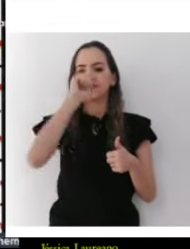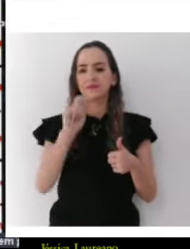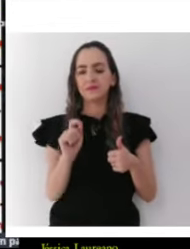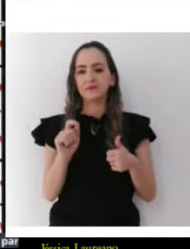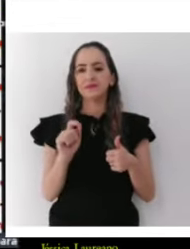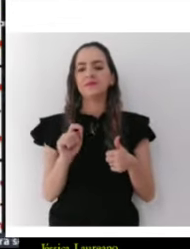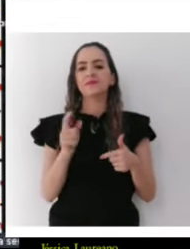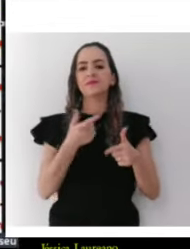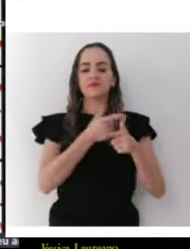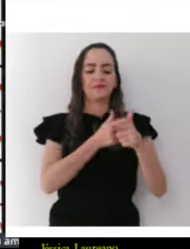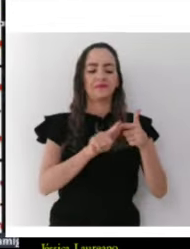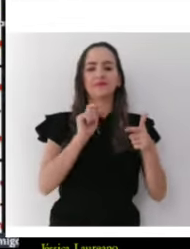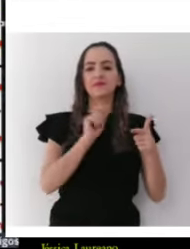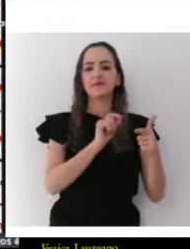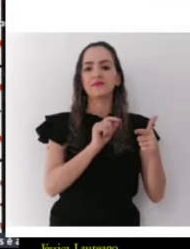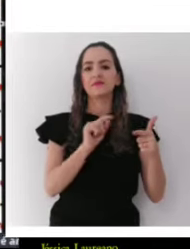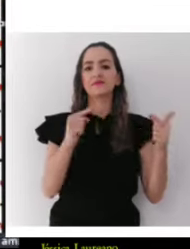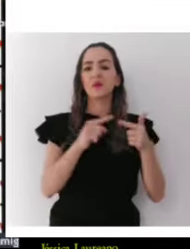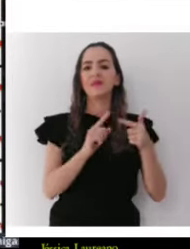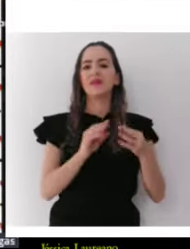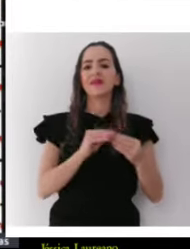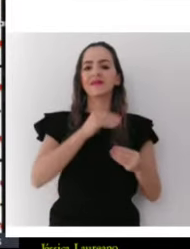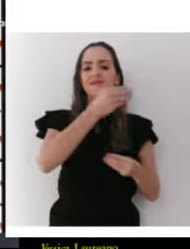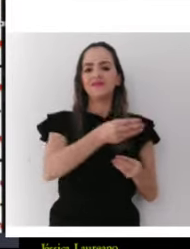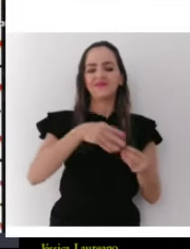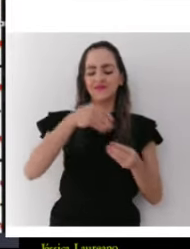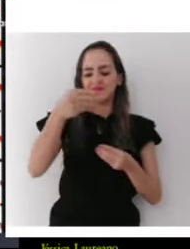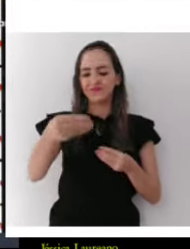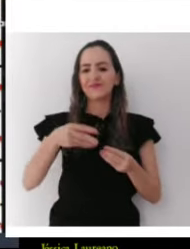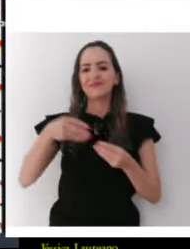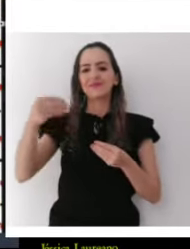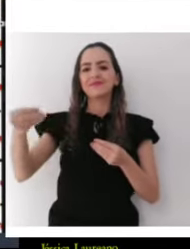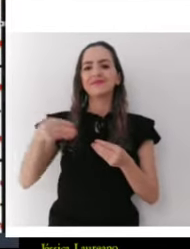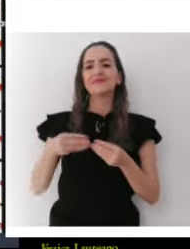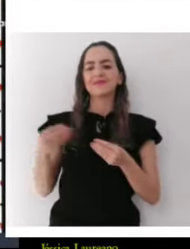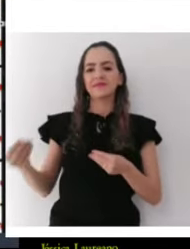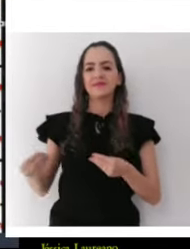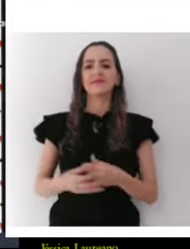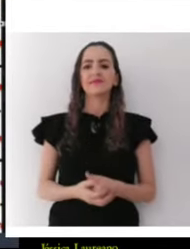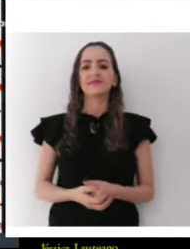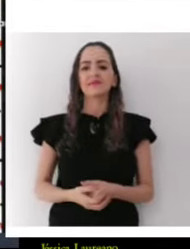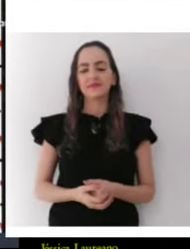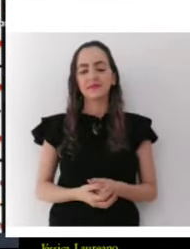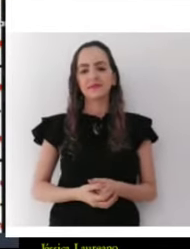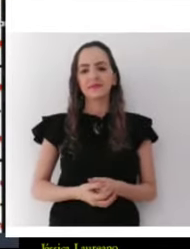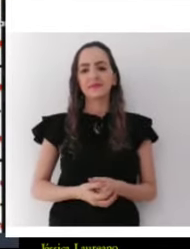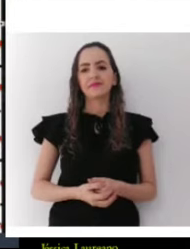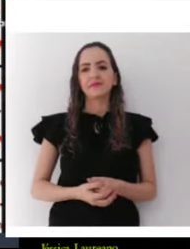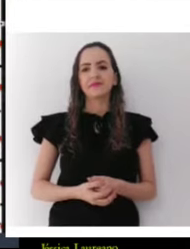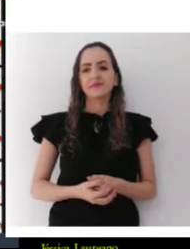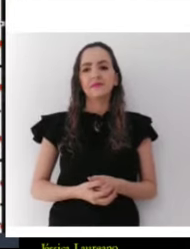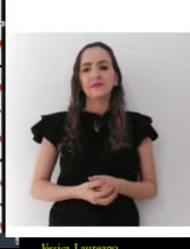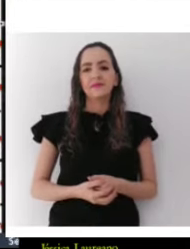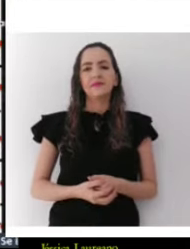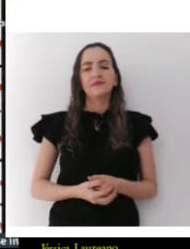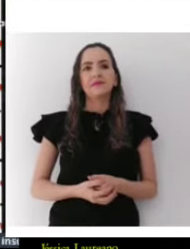da divisão é a noção de distribuição. Quando a gente relaciona dividir a pegar uma quantidade